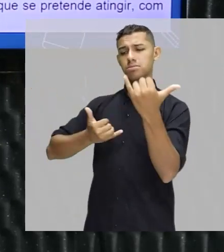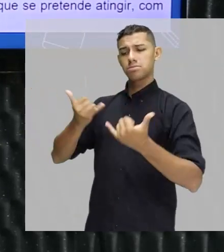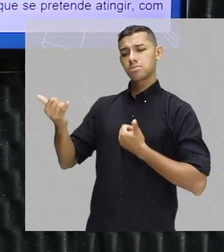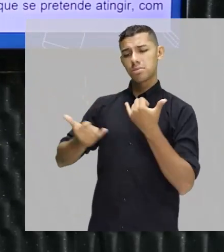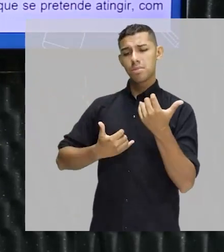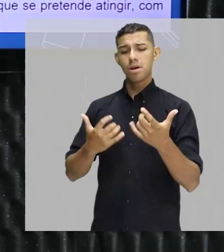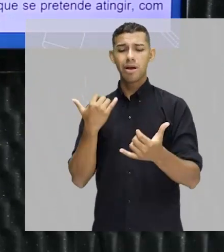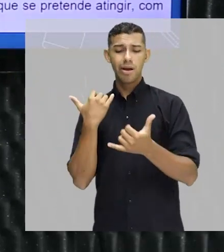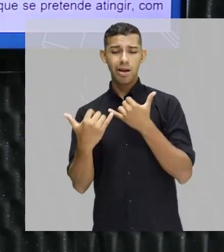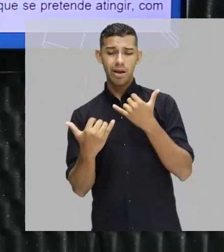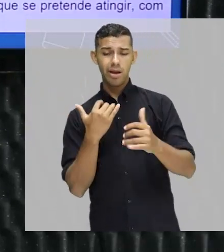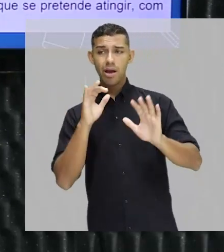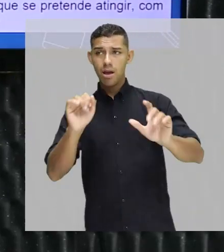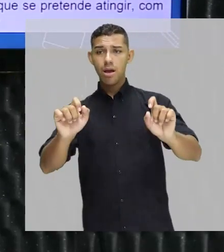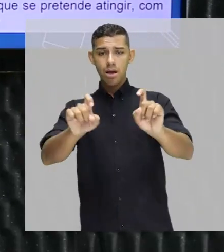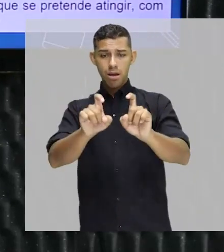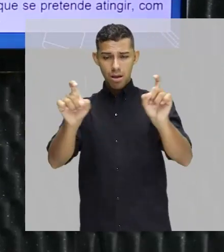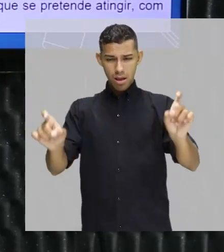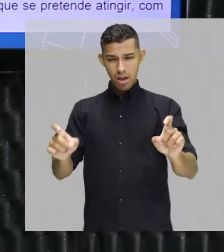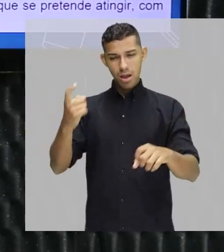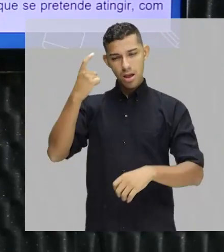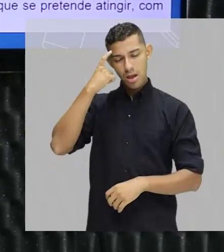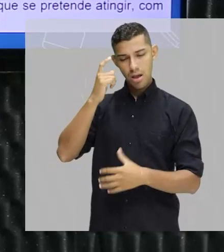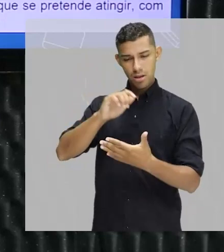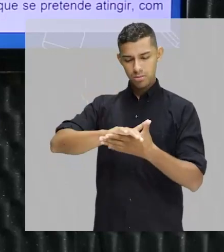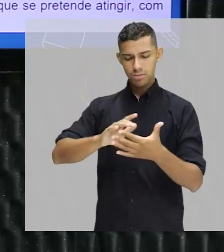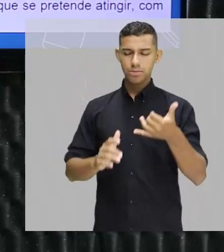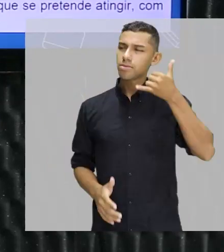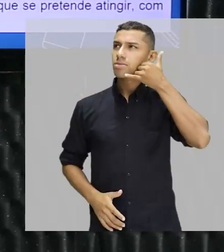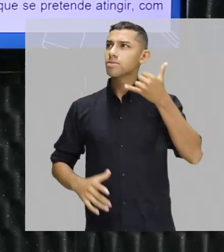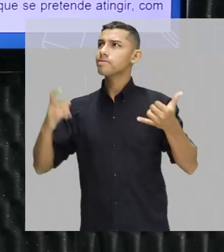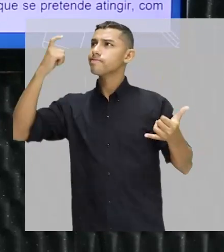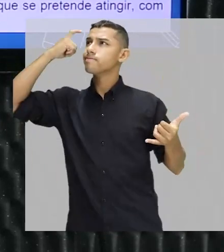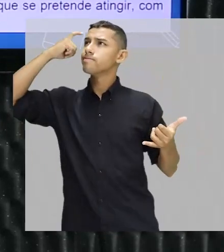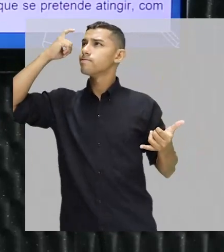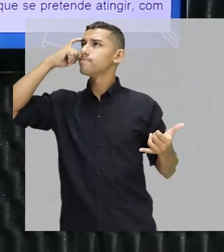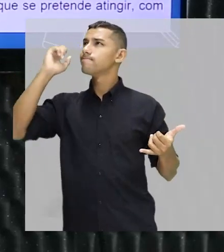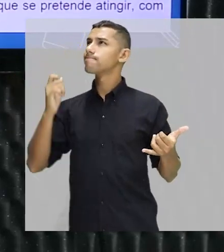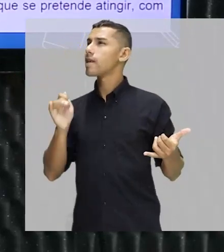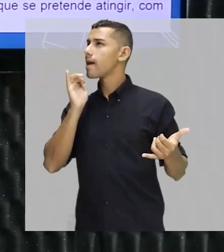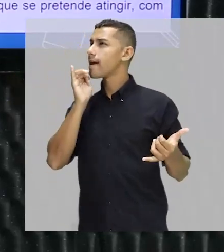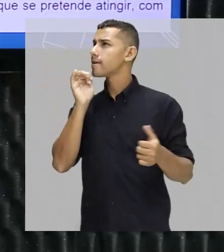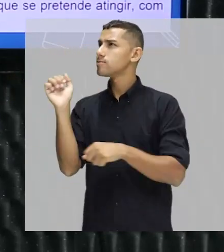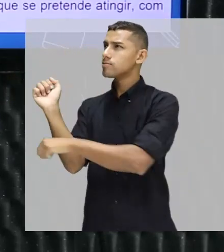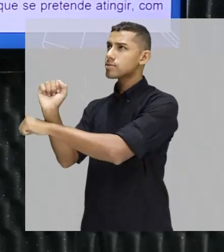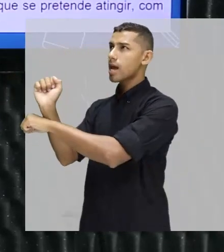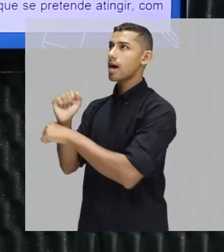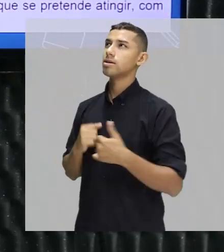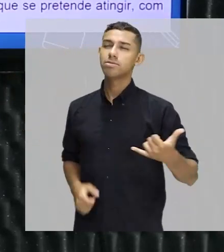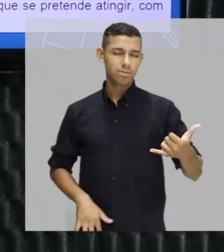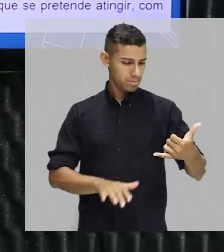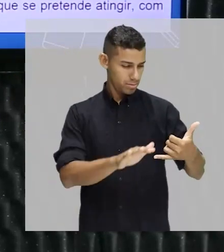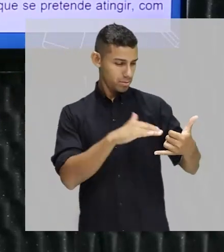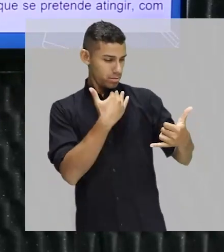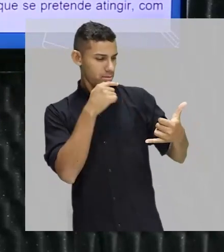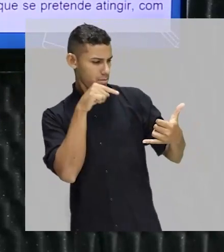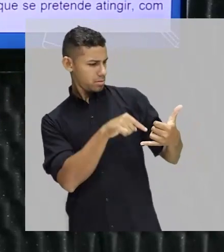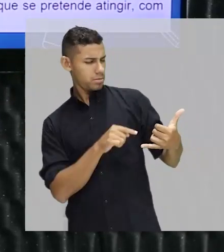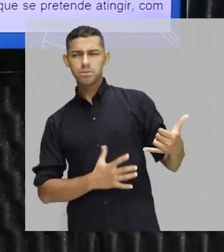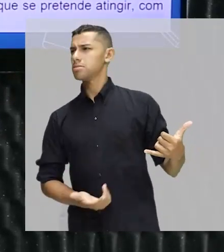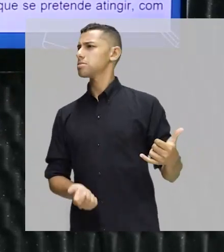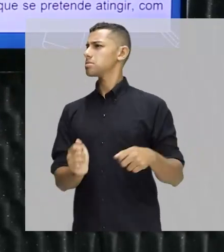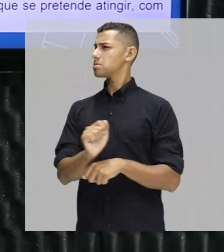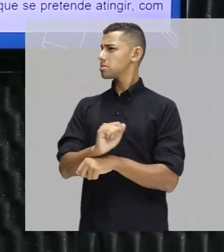parece que adivinha até o nosso pensamento, né? O celular, você está pensando aqui num produto, não demora muito, já chega ali a publicidade sobre